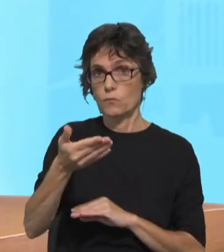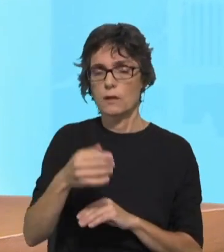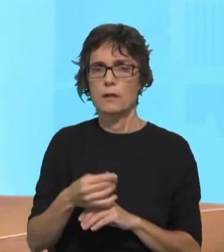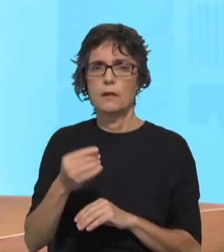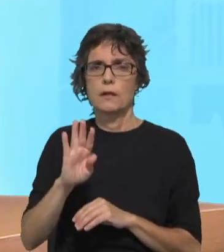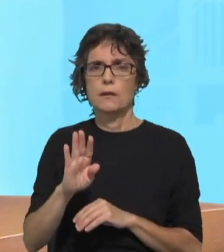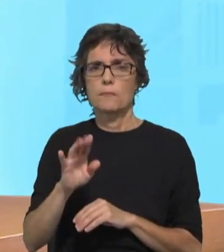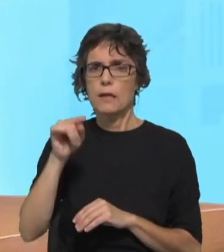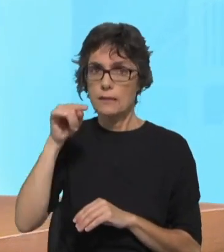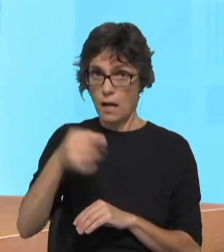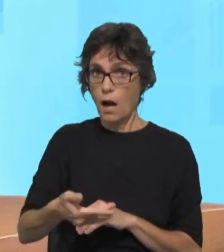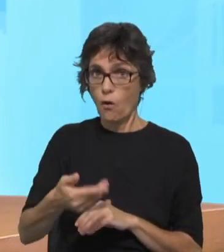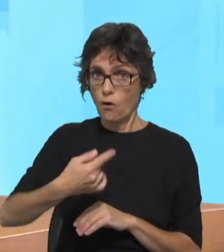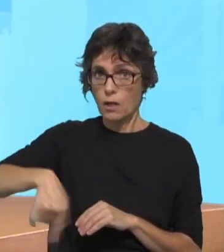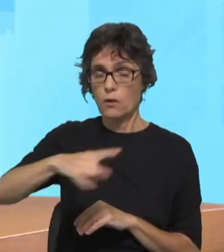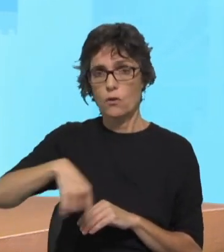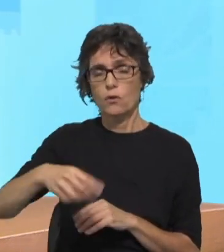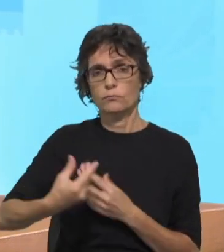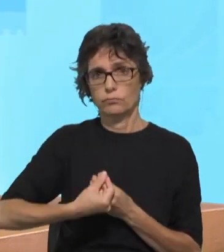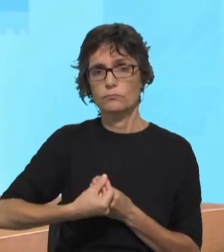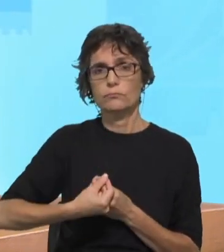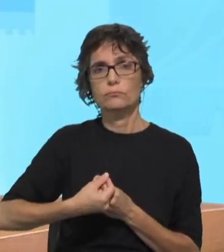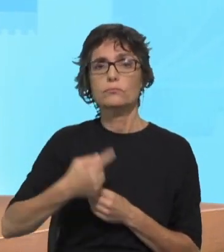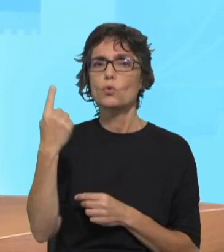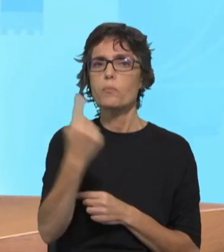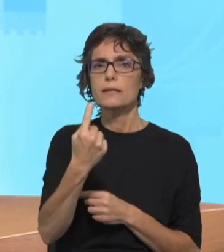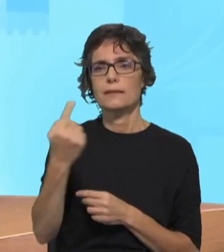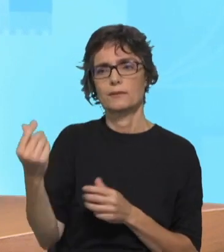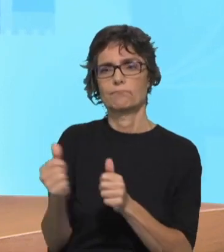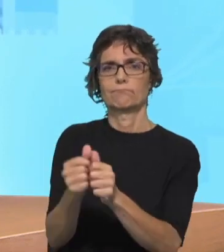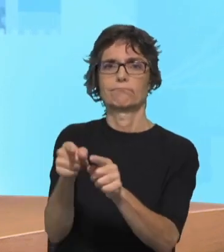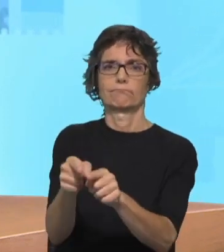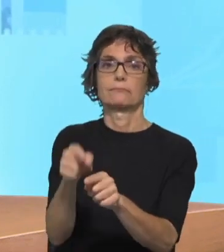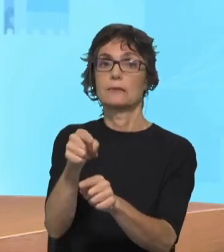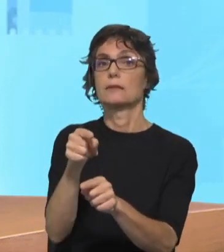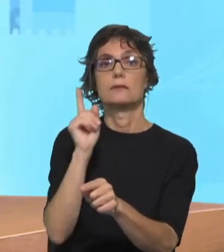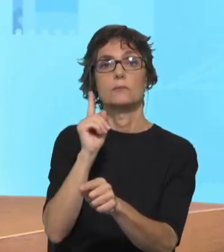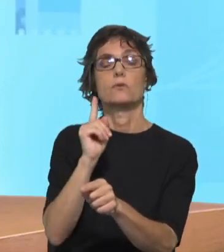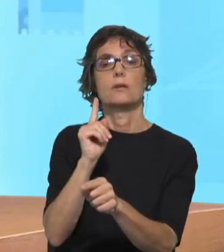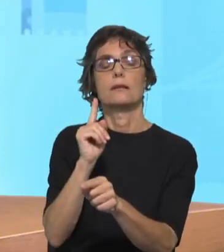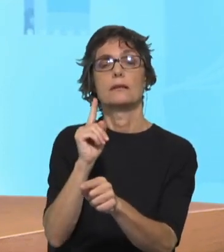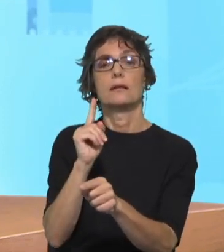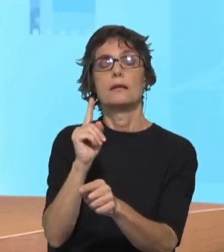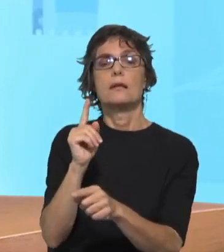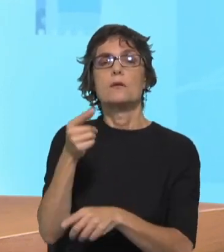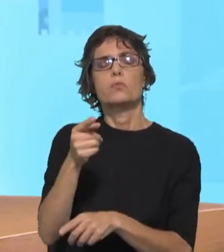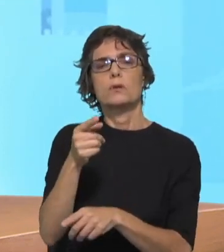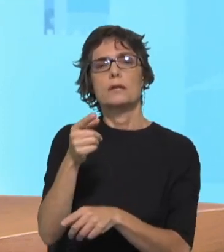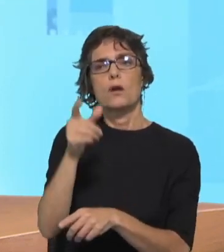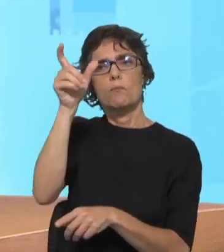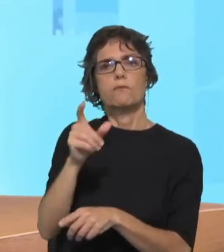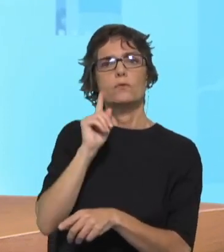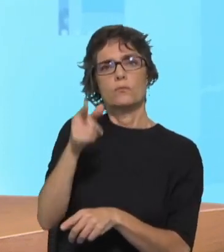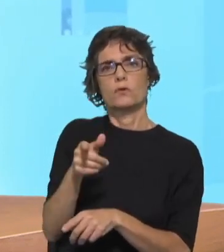vez vamos ter connosco o Presidente da Assembleia da República. Isto é muito importante, é a segunda figura da hierarquia do Estado português e